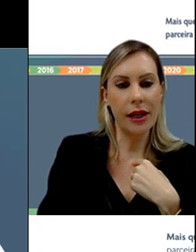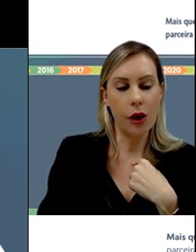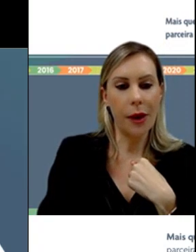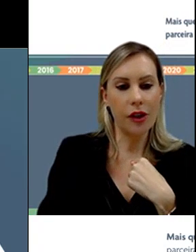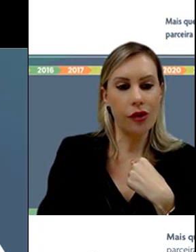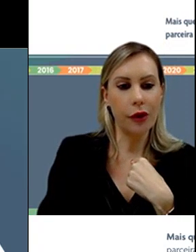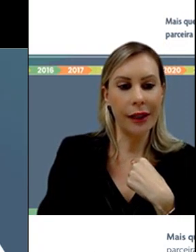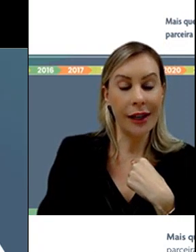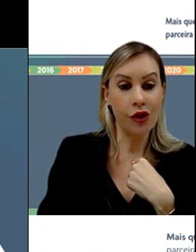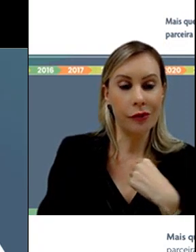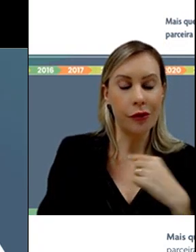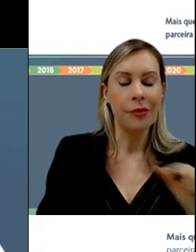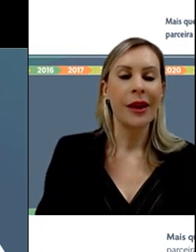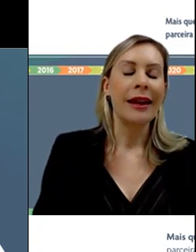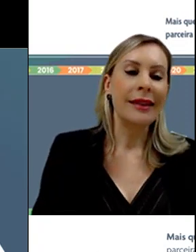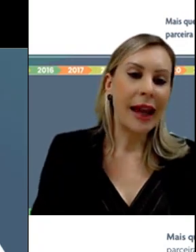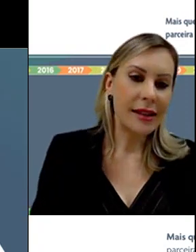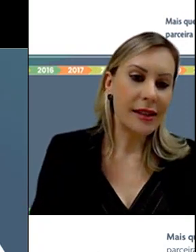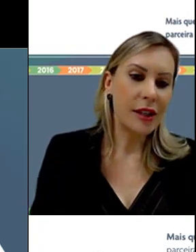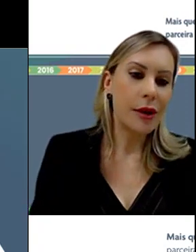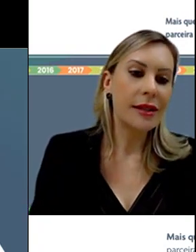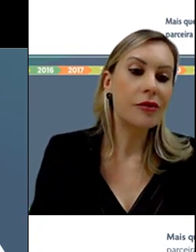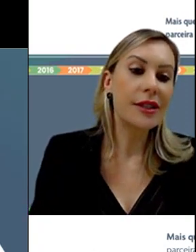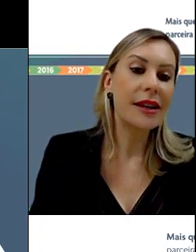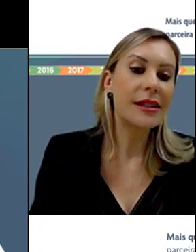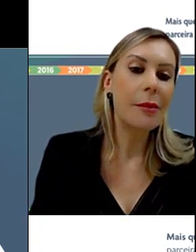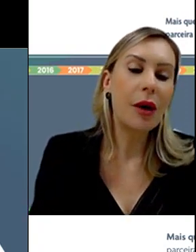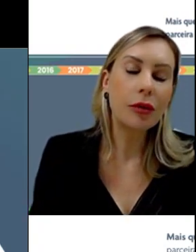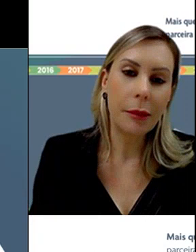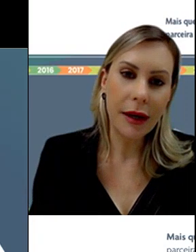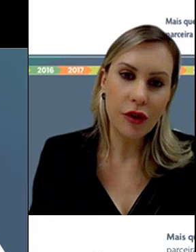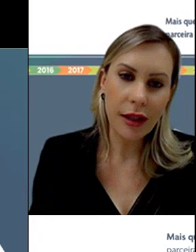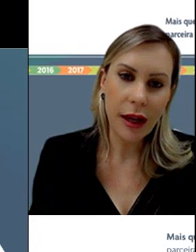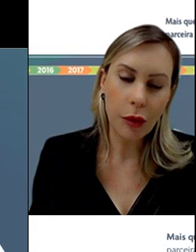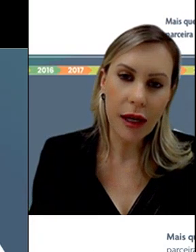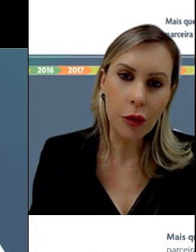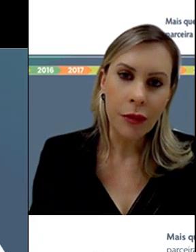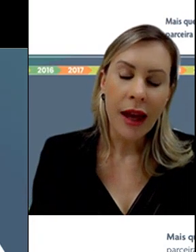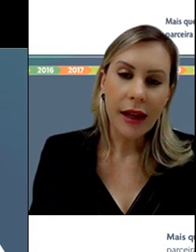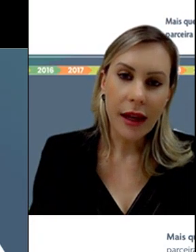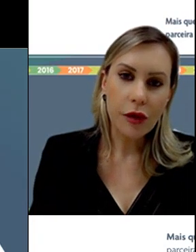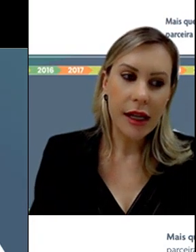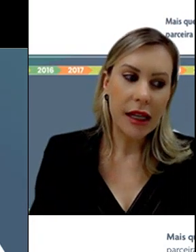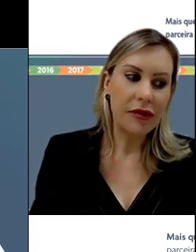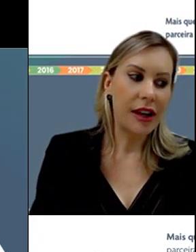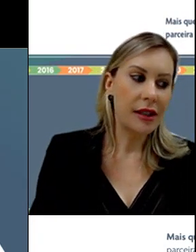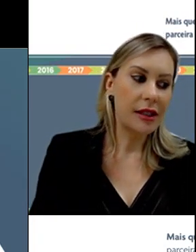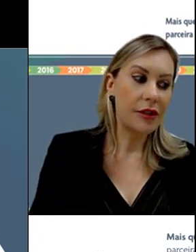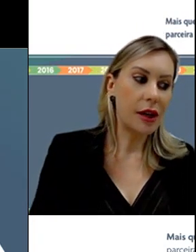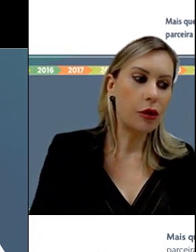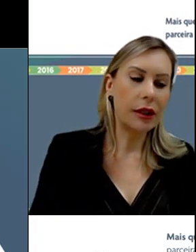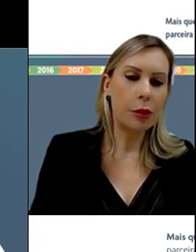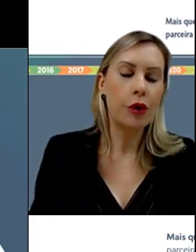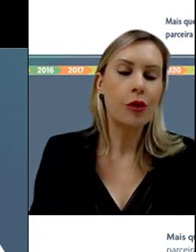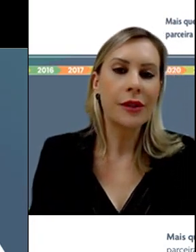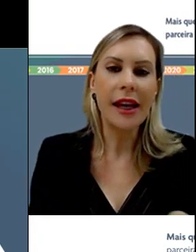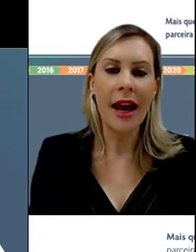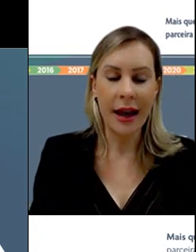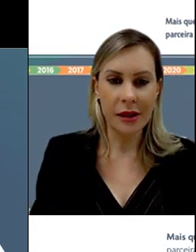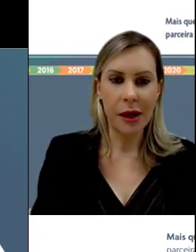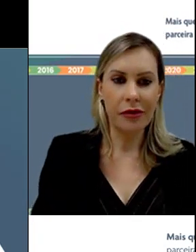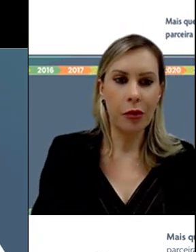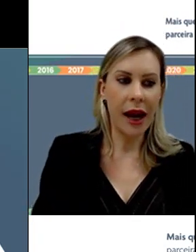você pode aderir como ativo alternativo. Nessa situação, você recebe a contrapartida da União. O que isso significa? Se você contribui